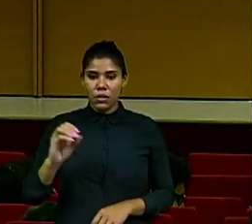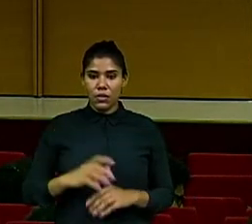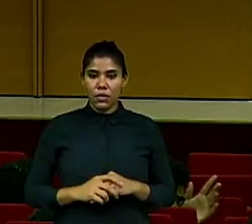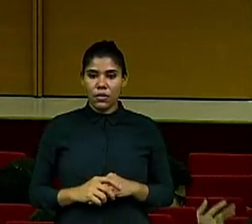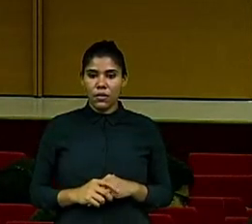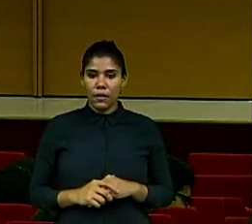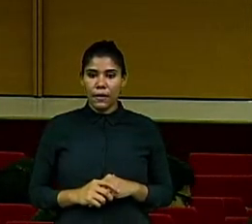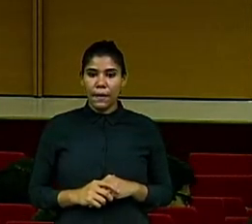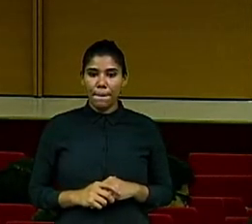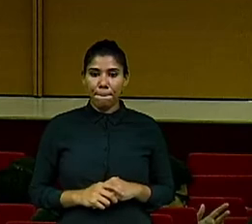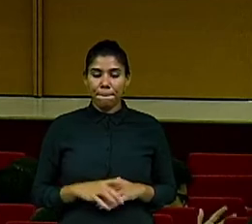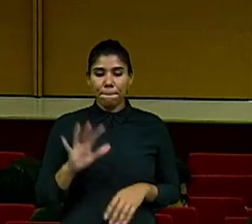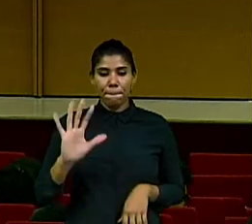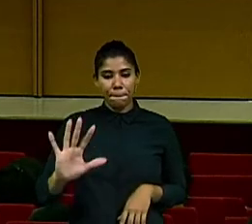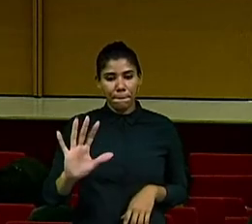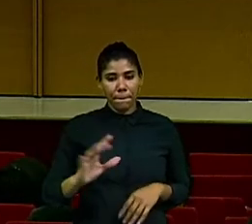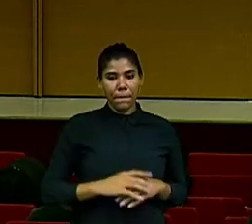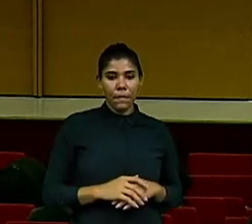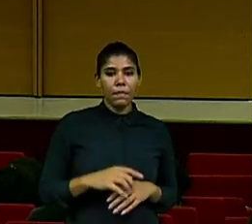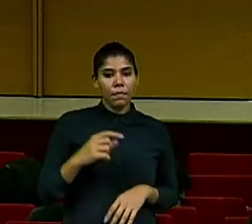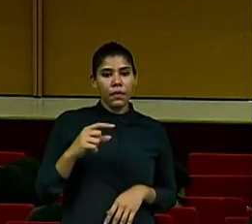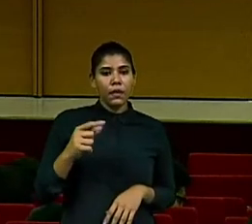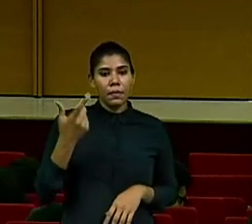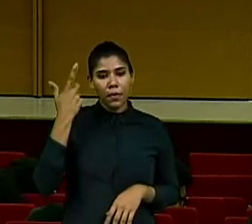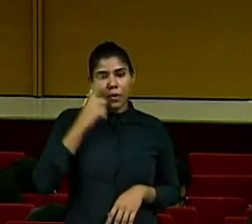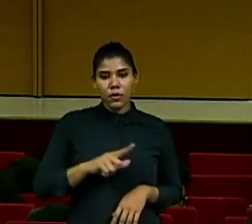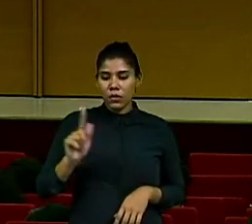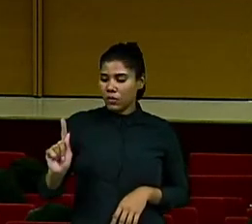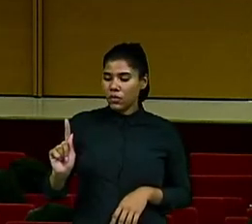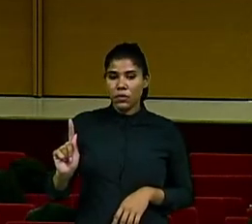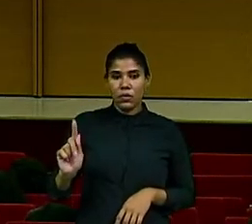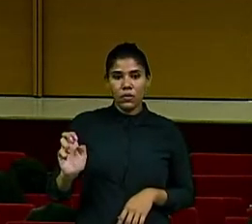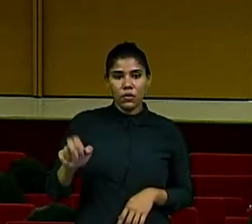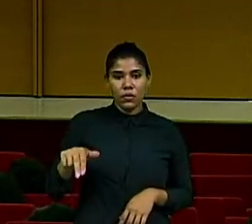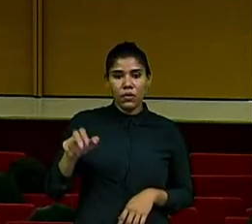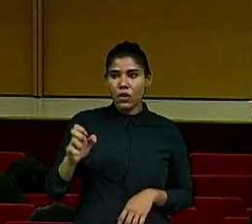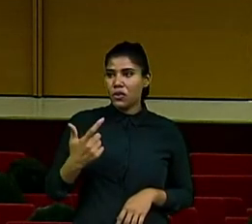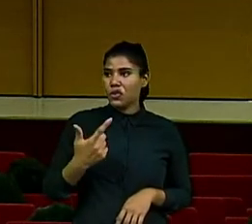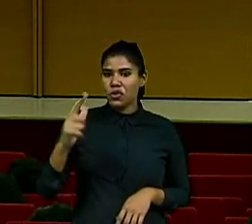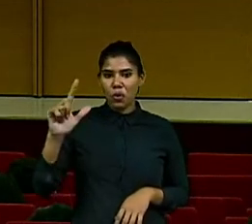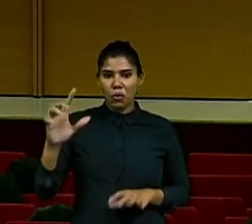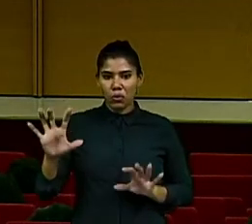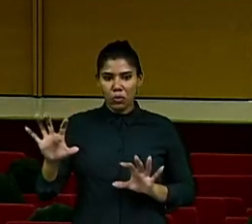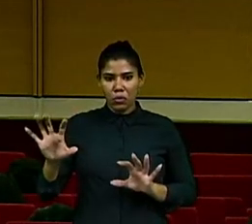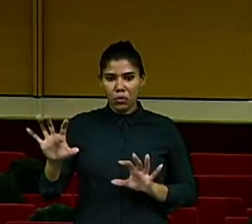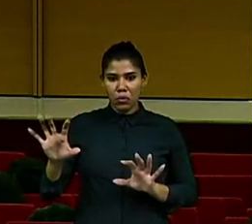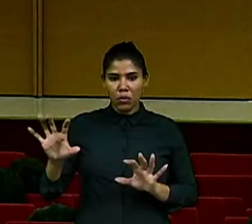Pera aí e de outro eu tenho que usar qualquer